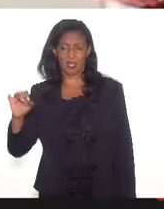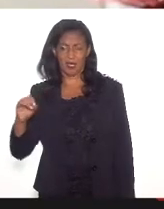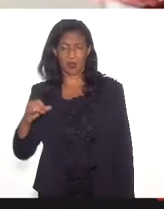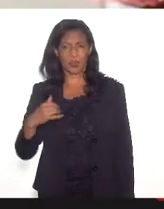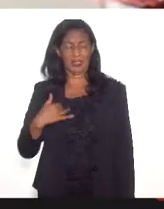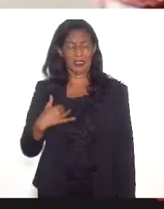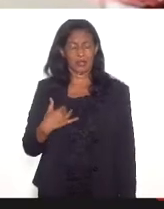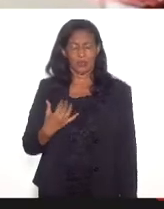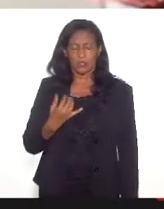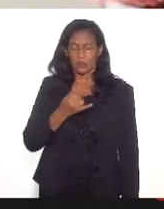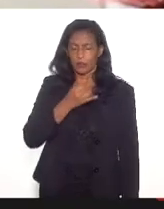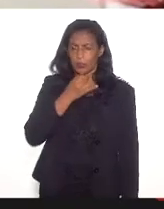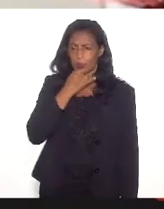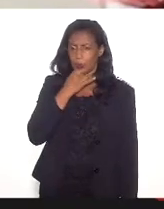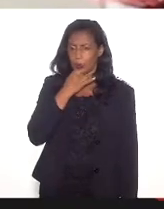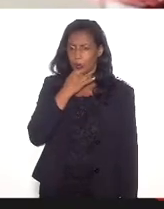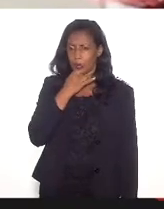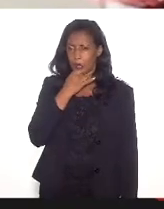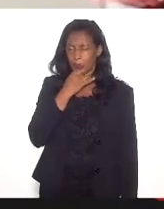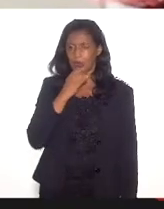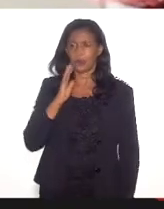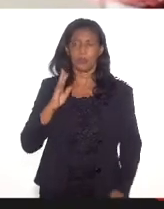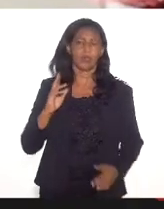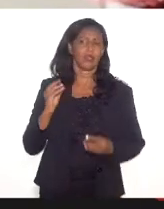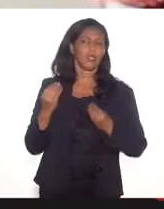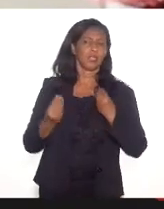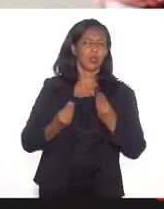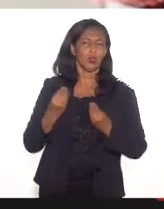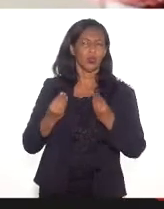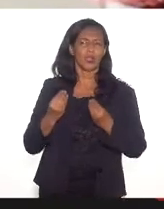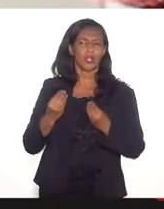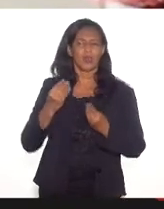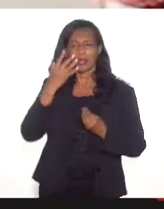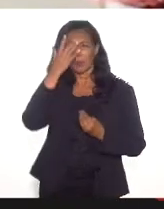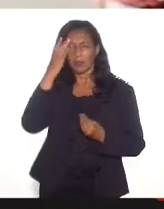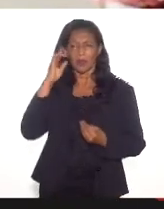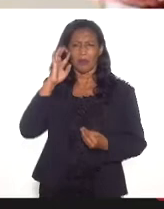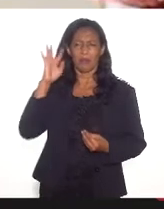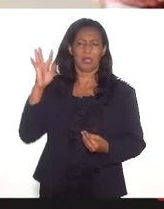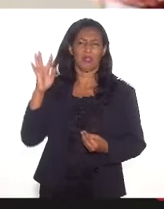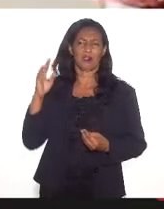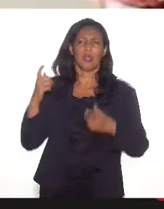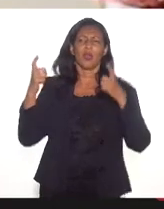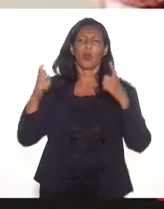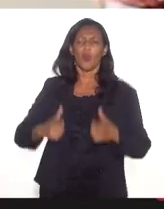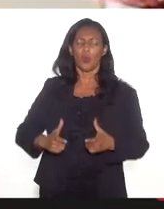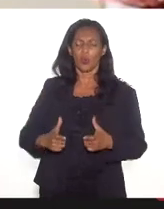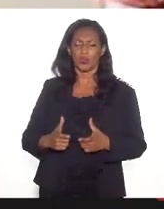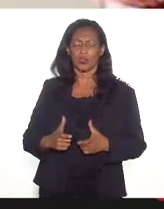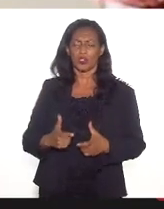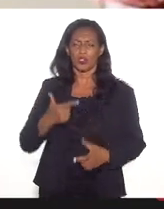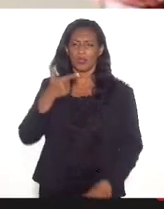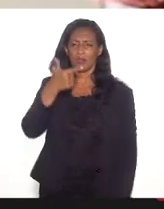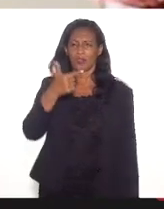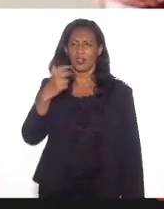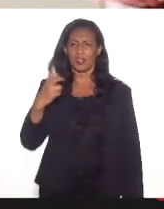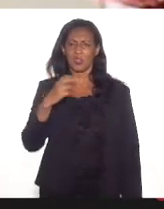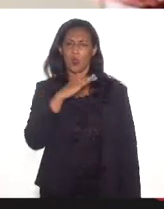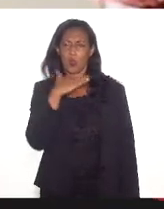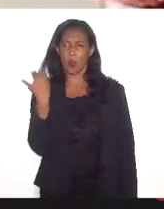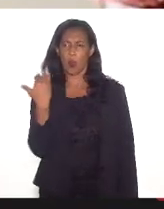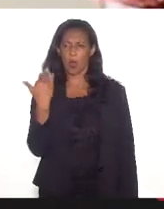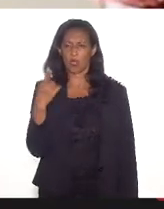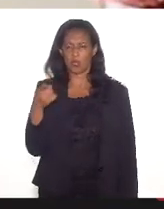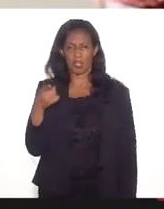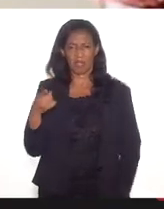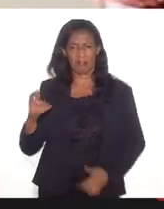com o que aconteceu e com a narrativa que se tenta construir. Nunca uma operação que tem 25 mortos pode ser considerada como algo